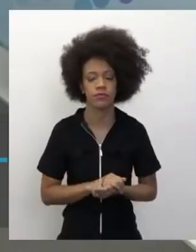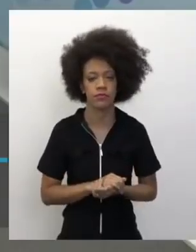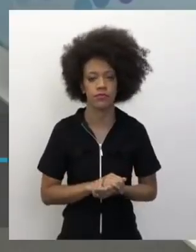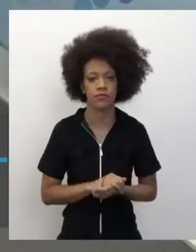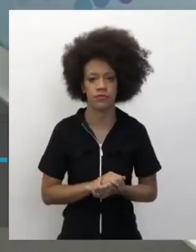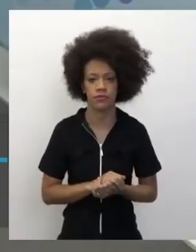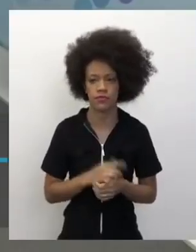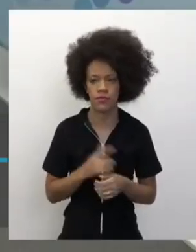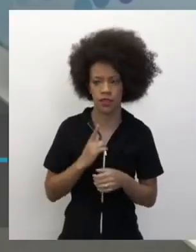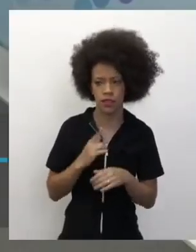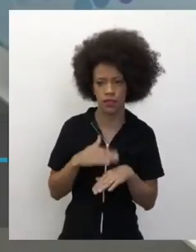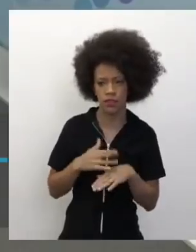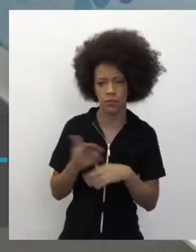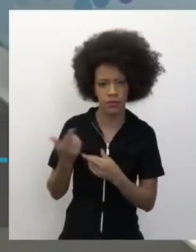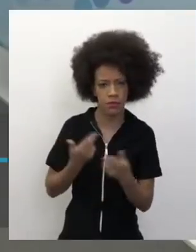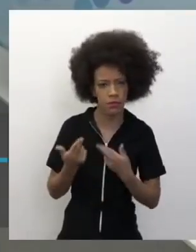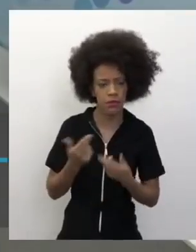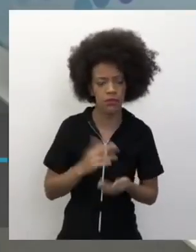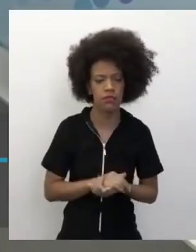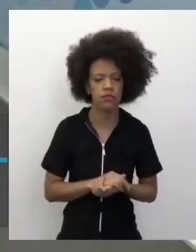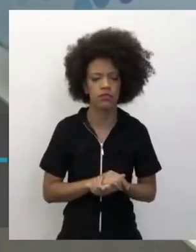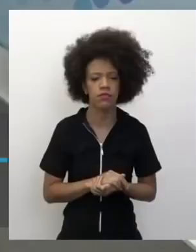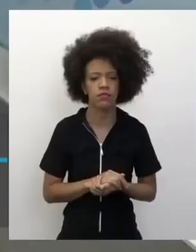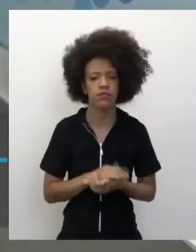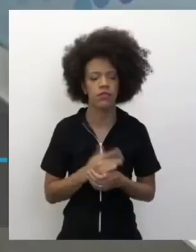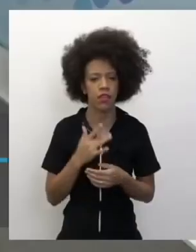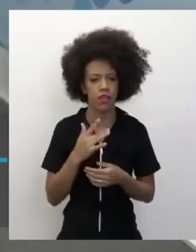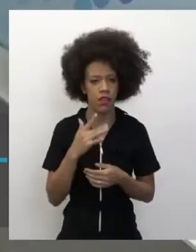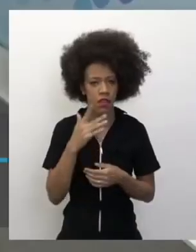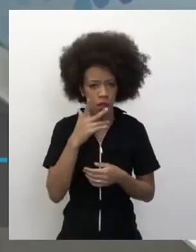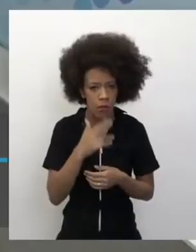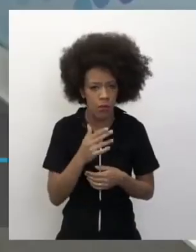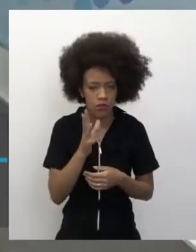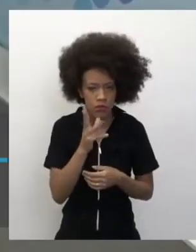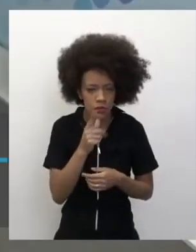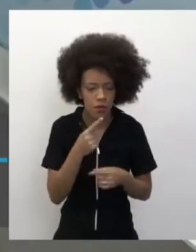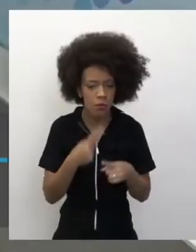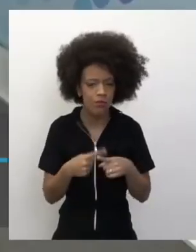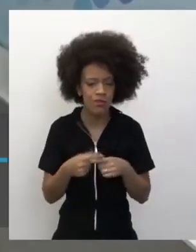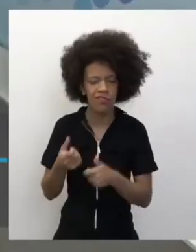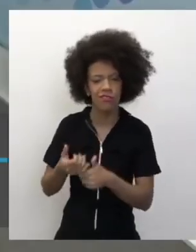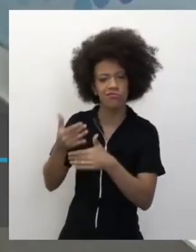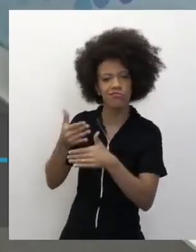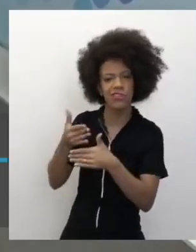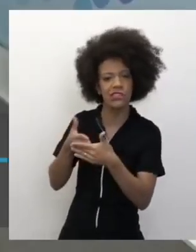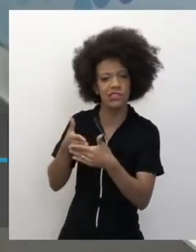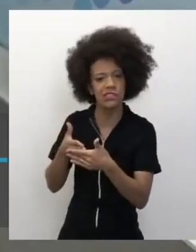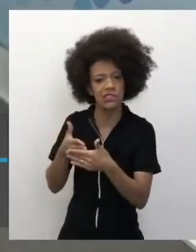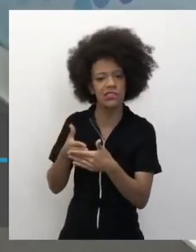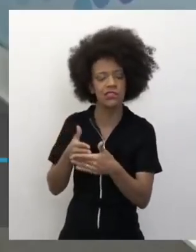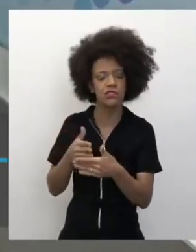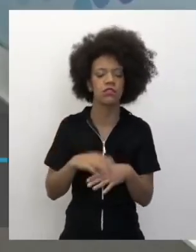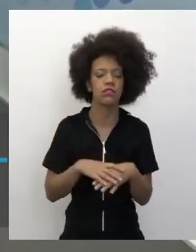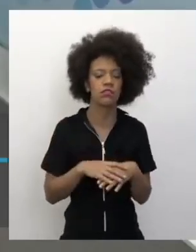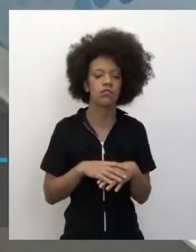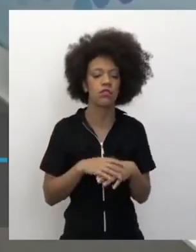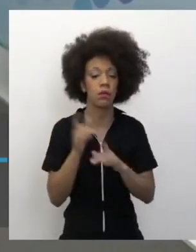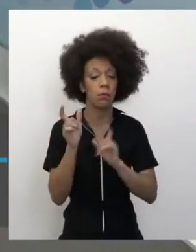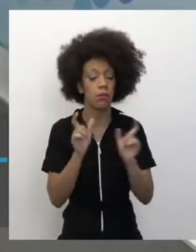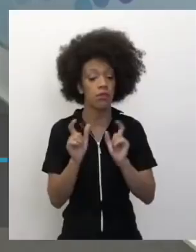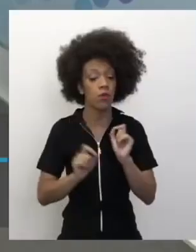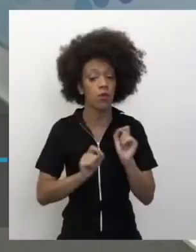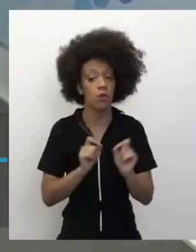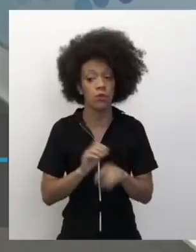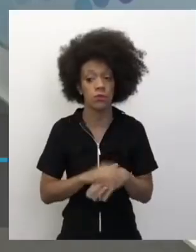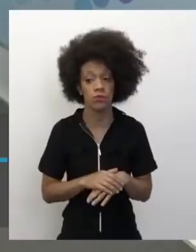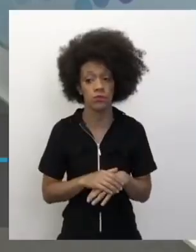Mais alguém? Nem tem resposta? É que eu acho que tá devagar para subir, porque não subiu para mim, subiu para você? Não, essas palavras nomeiam o quê? Vamos Só subiu a B,